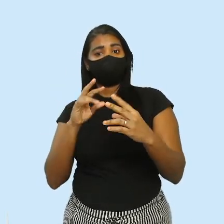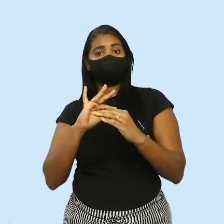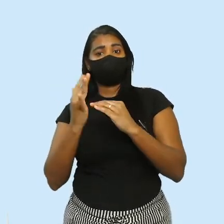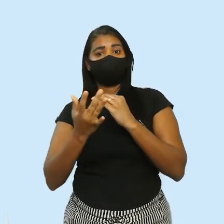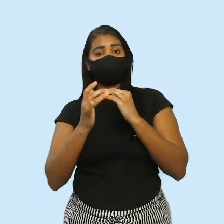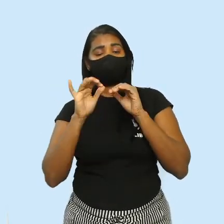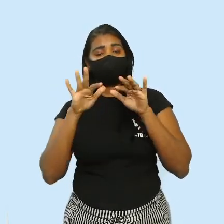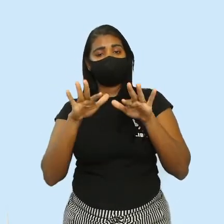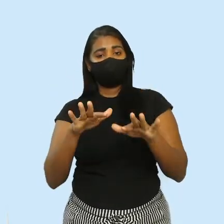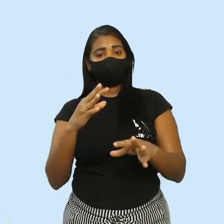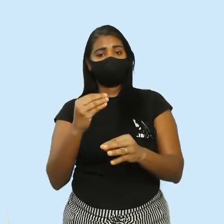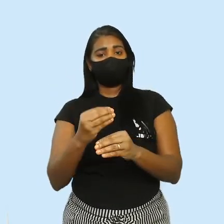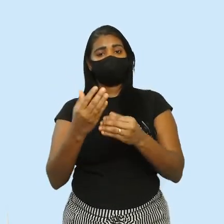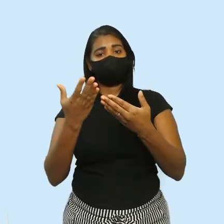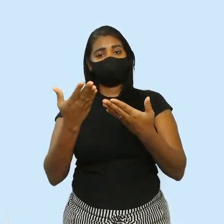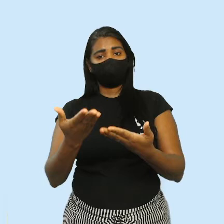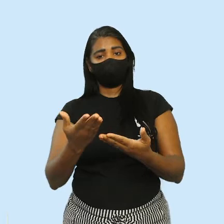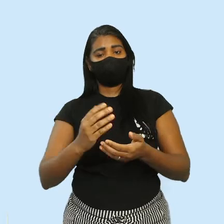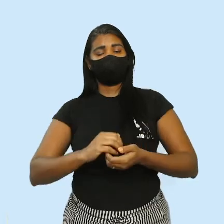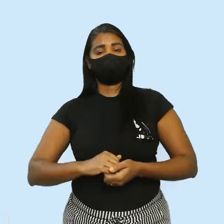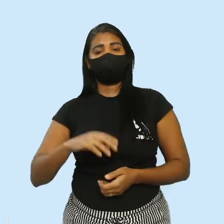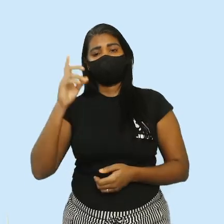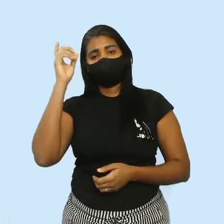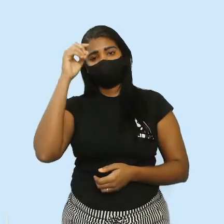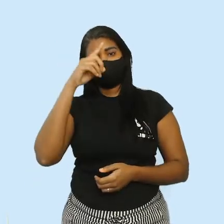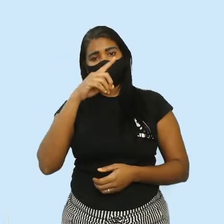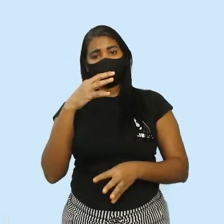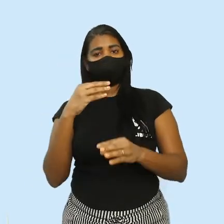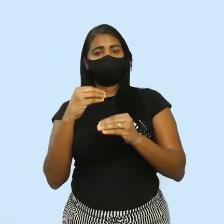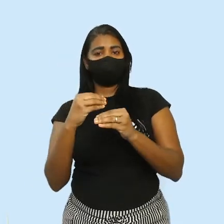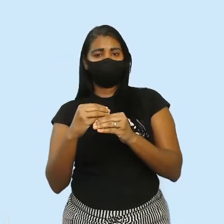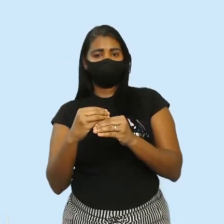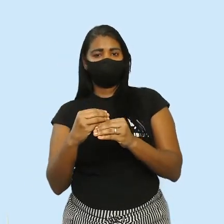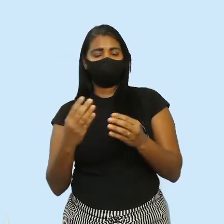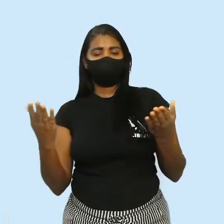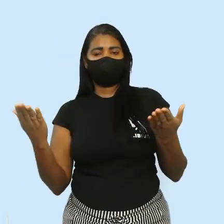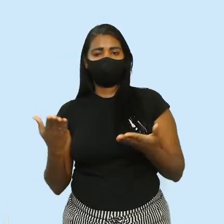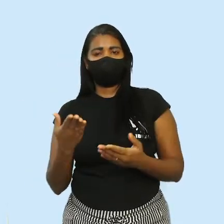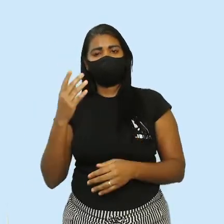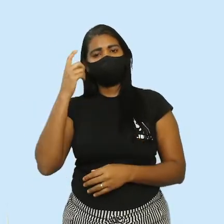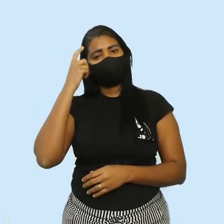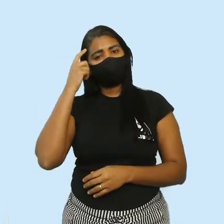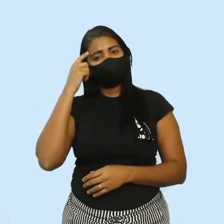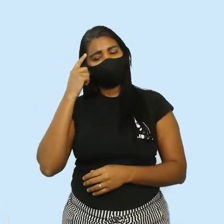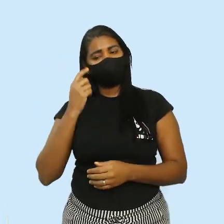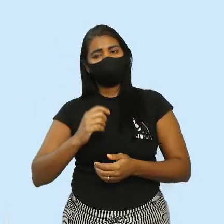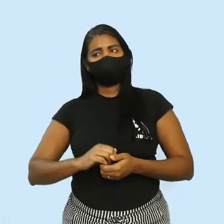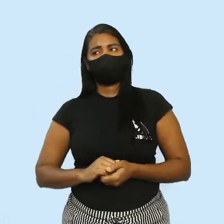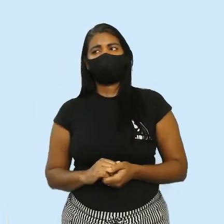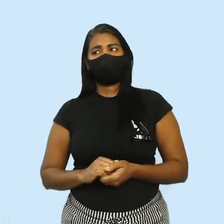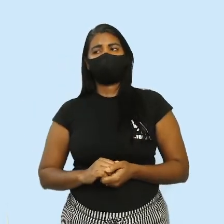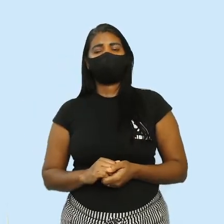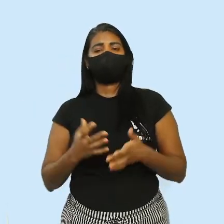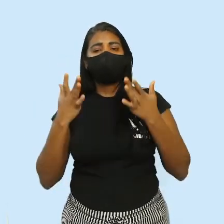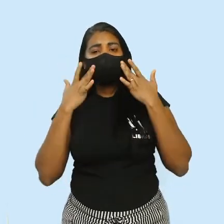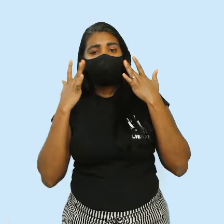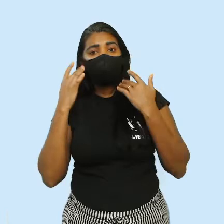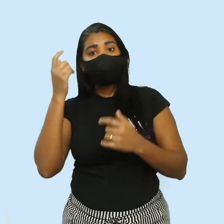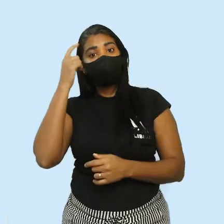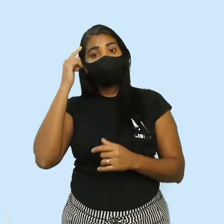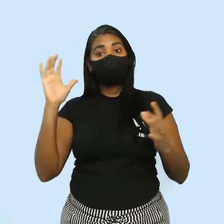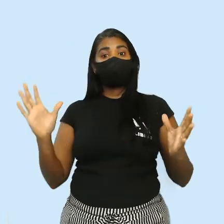Covid. E aí eu trago para vocês, gente, se é difícil manter um espetáculo, pensar uma cena, imagina um